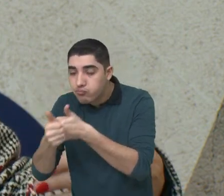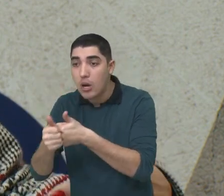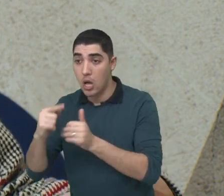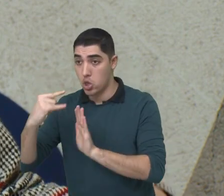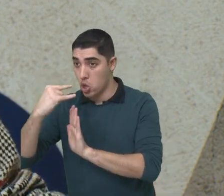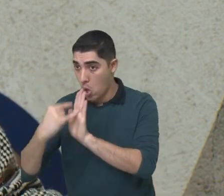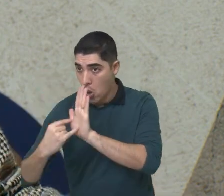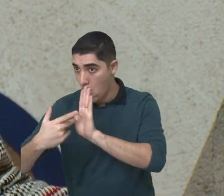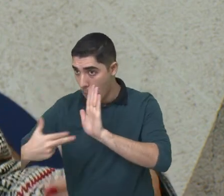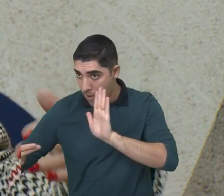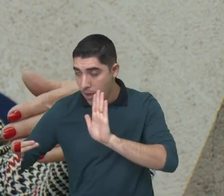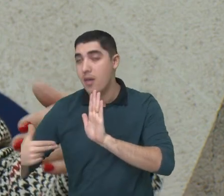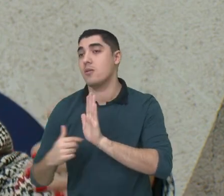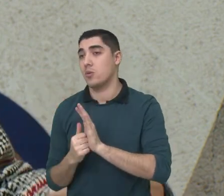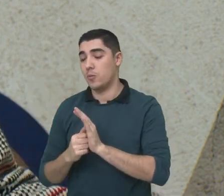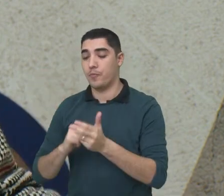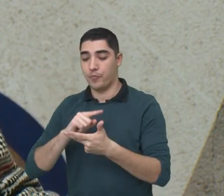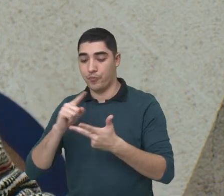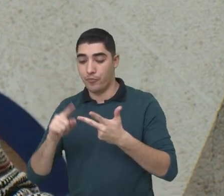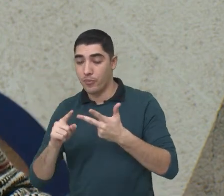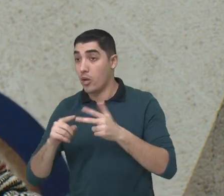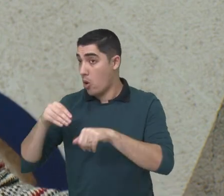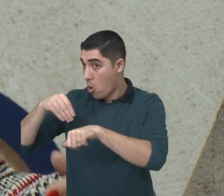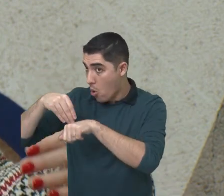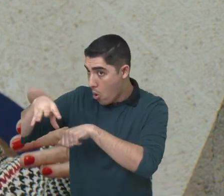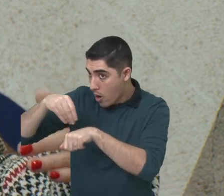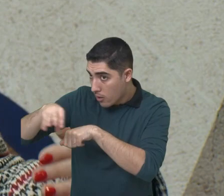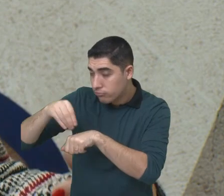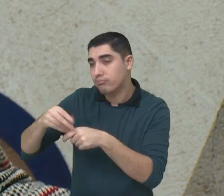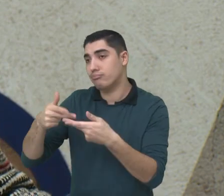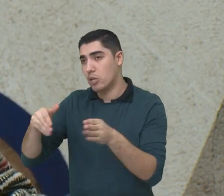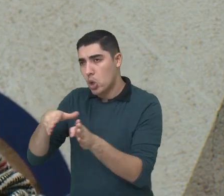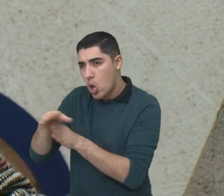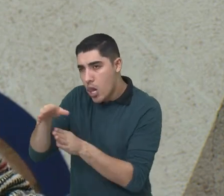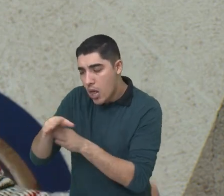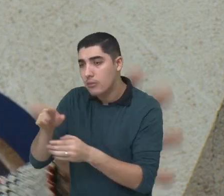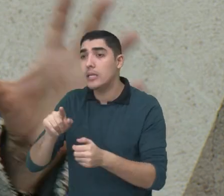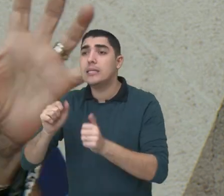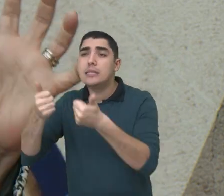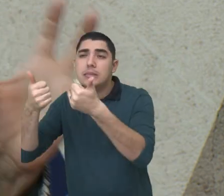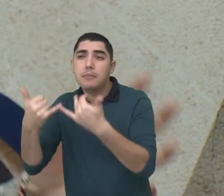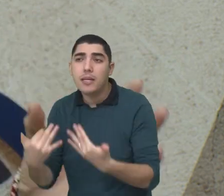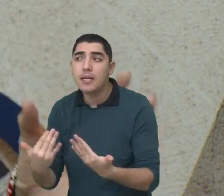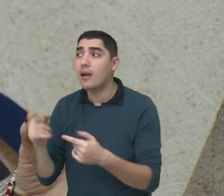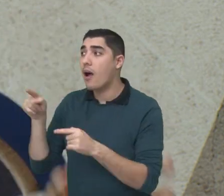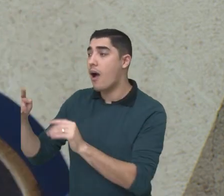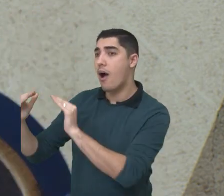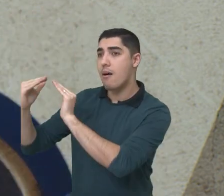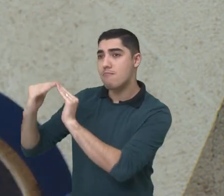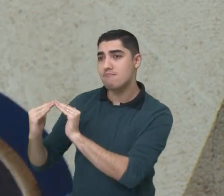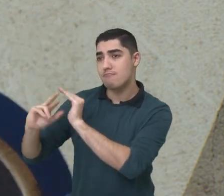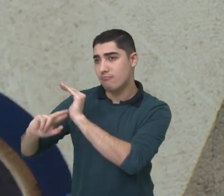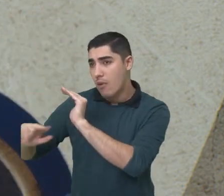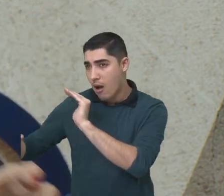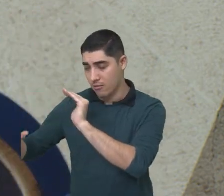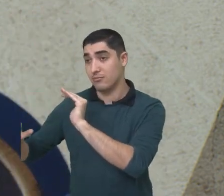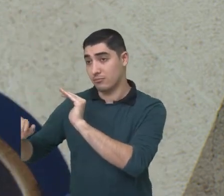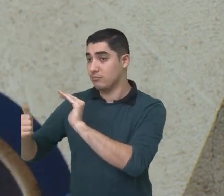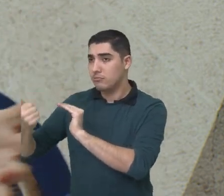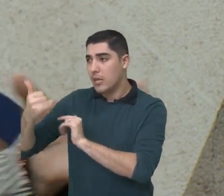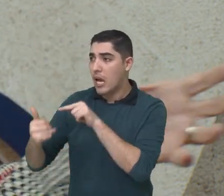da documentação, da orientação, explicar o imóvel, a realidade do imóvel,